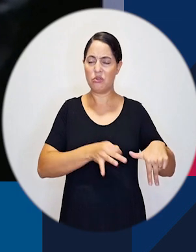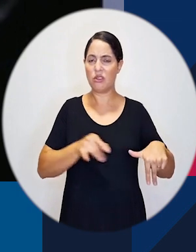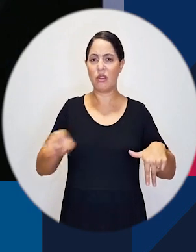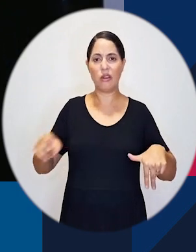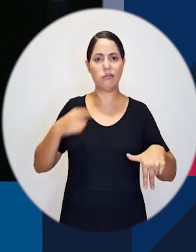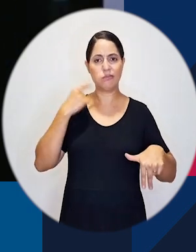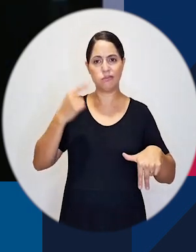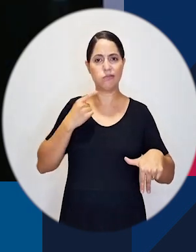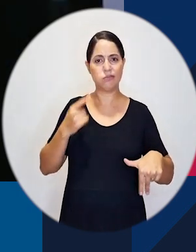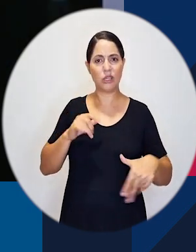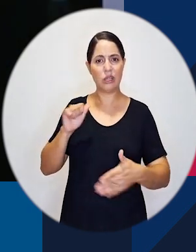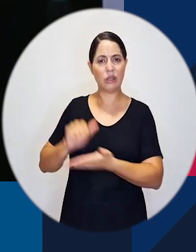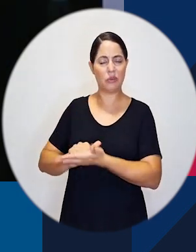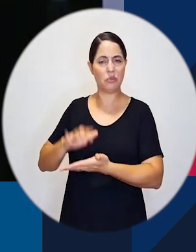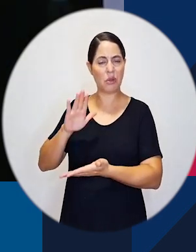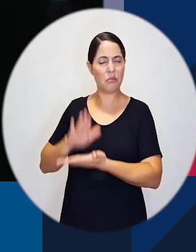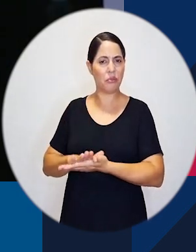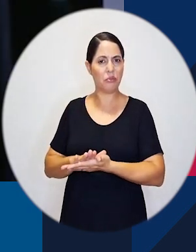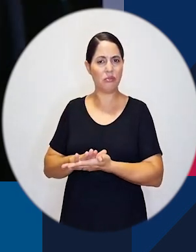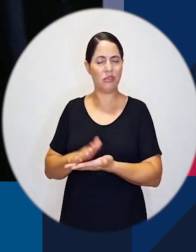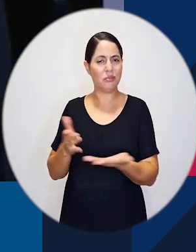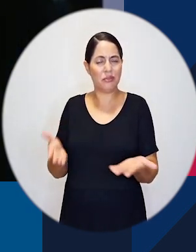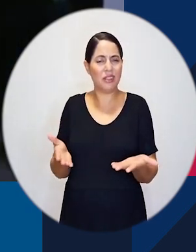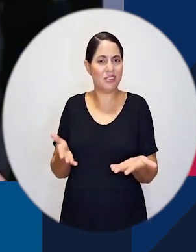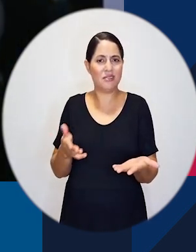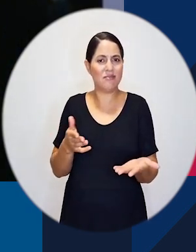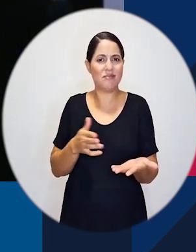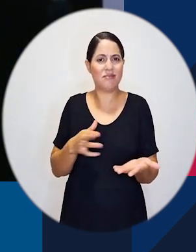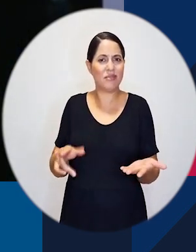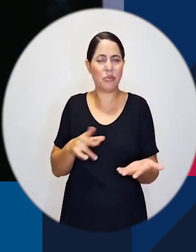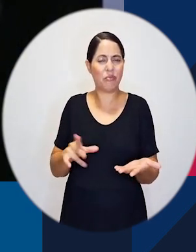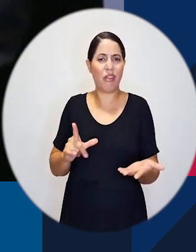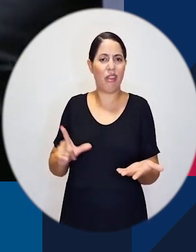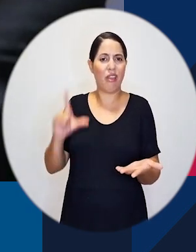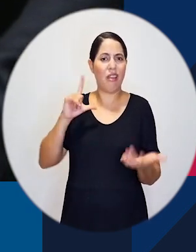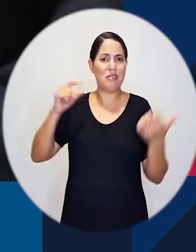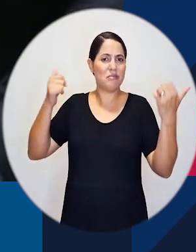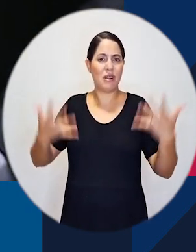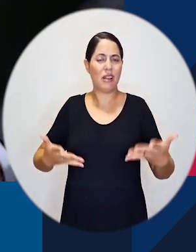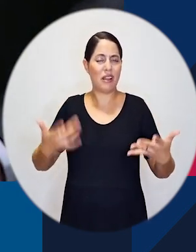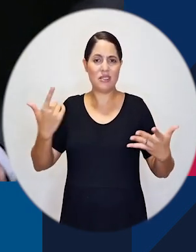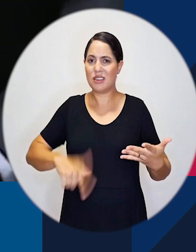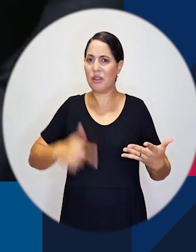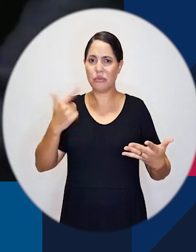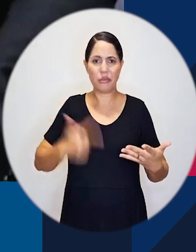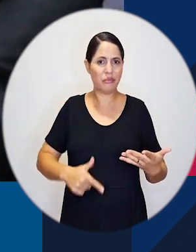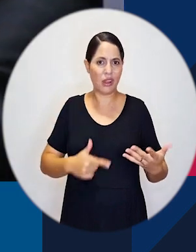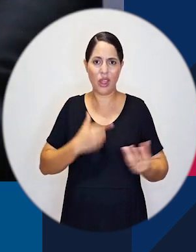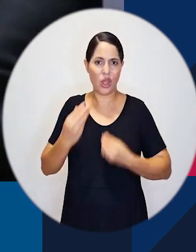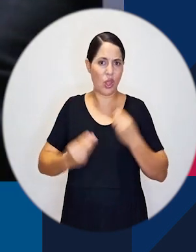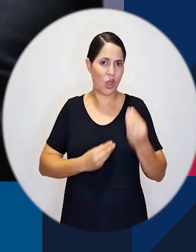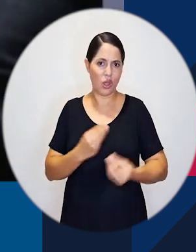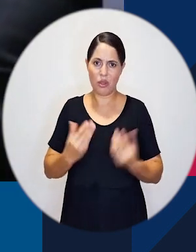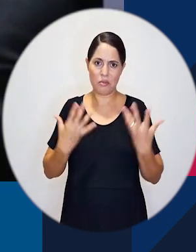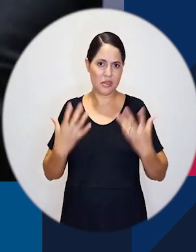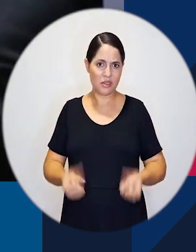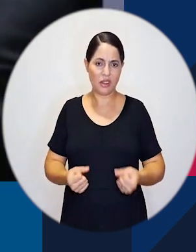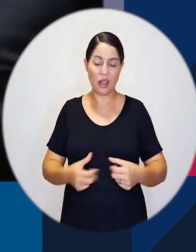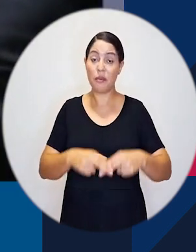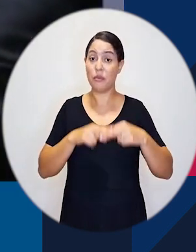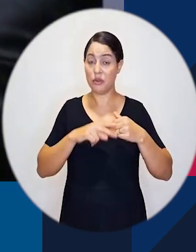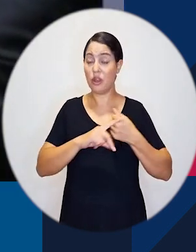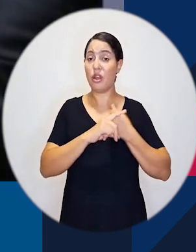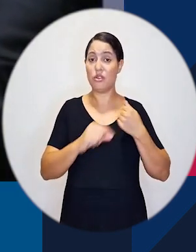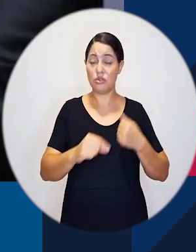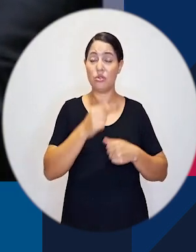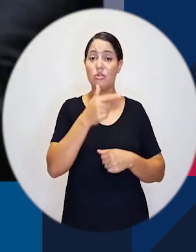ao advogado, de uma multa que absolutamente não há nenhum tipo de precedente no ordenamento jurídico brasileiro. Somente